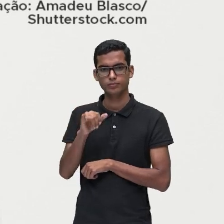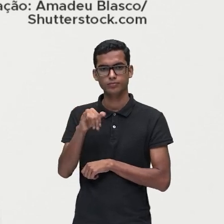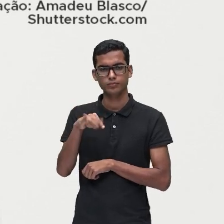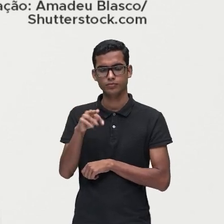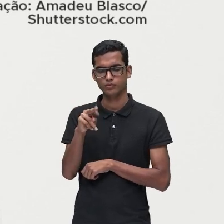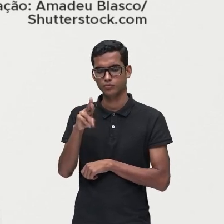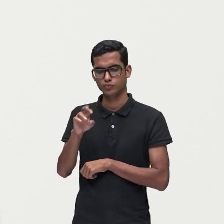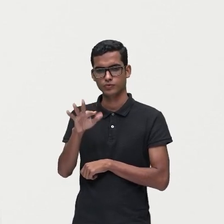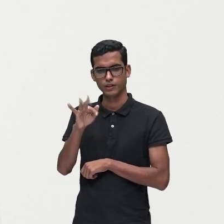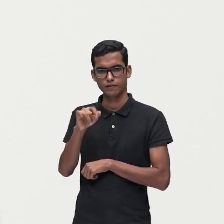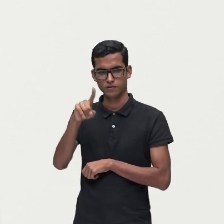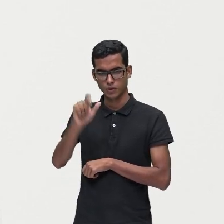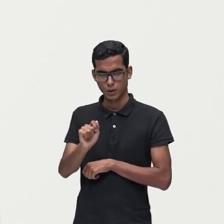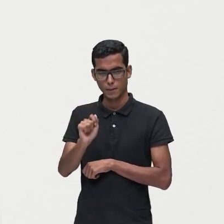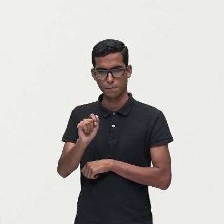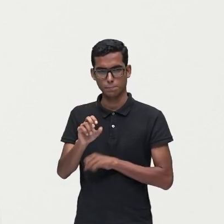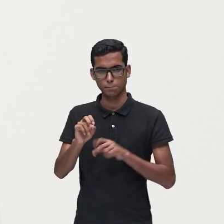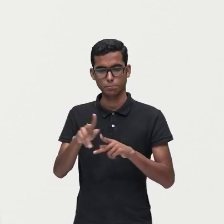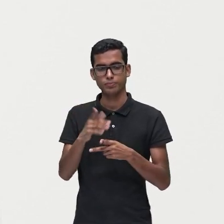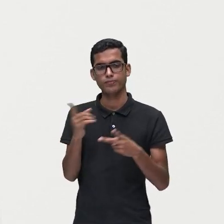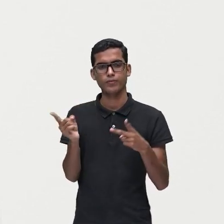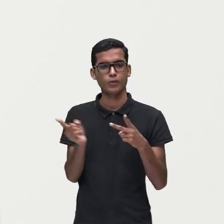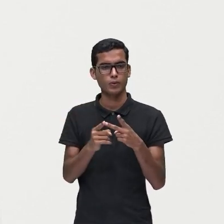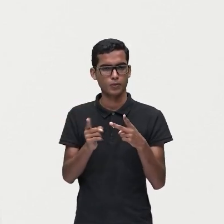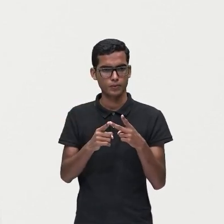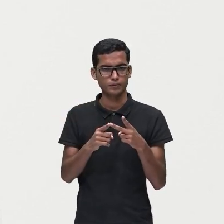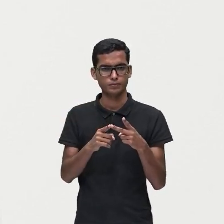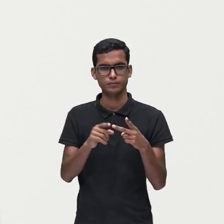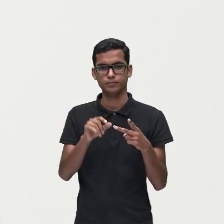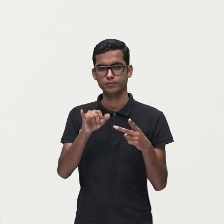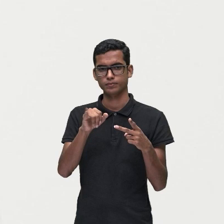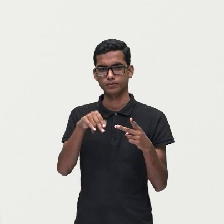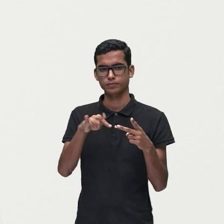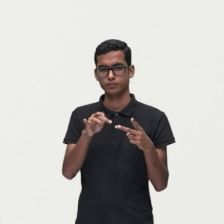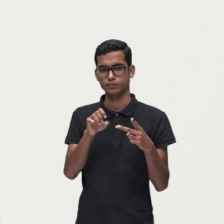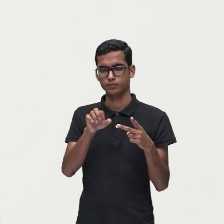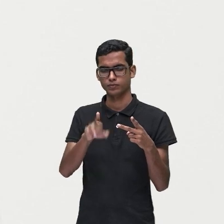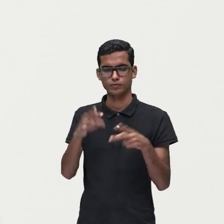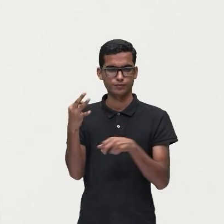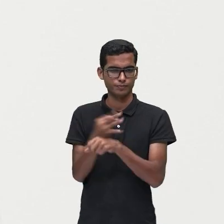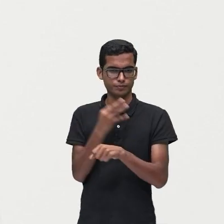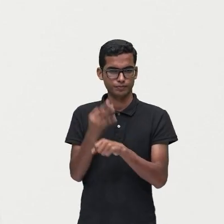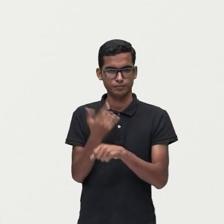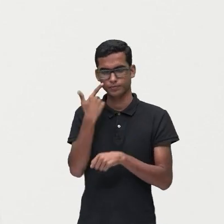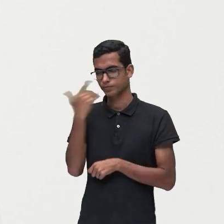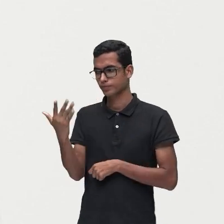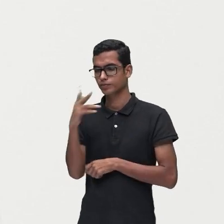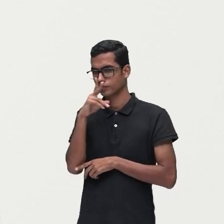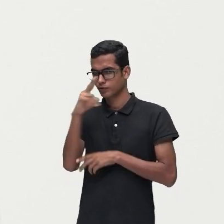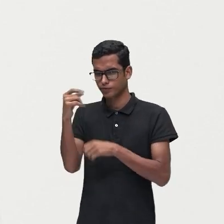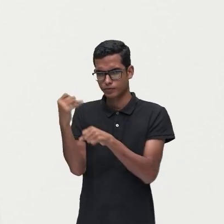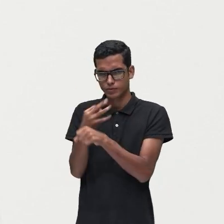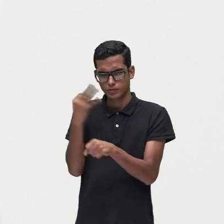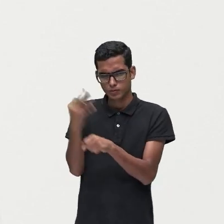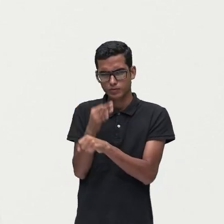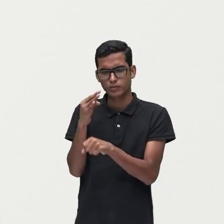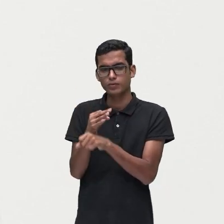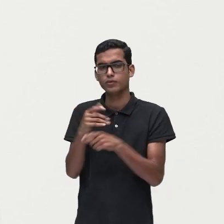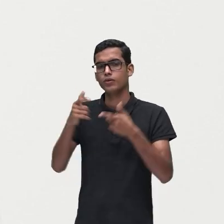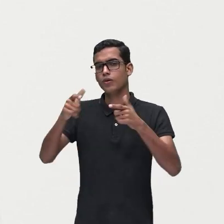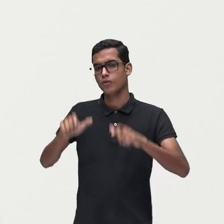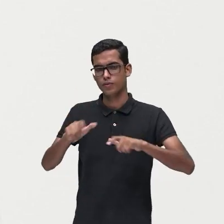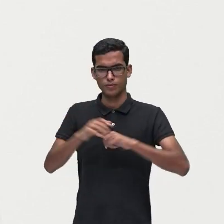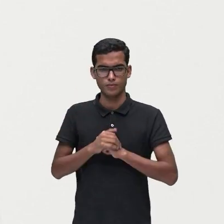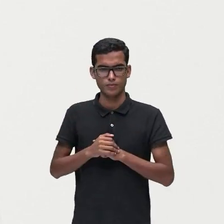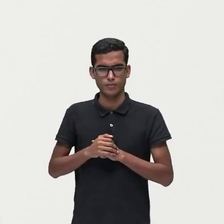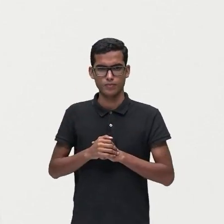outro tipo de alavanca, que é a interresistente. A força resistente está entre